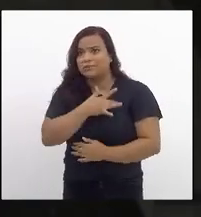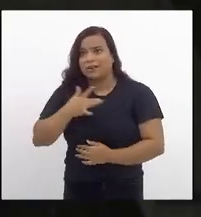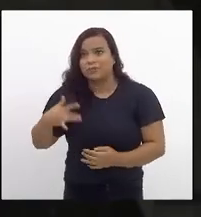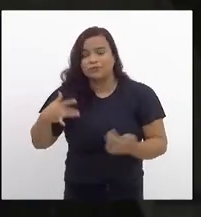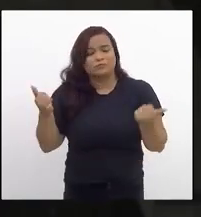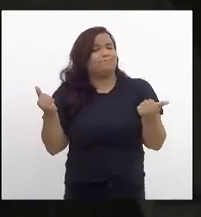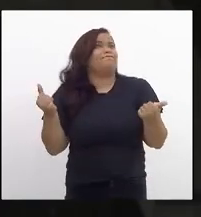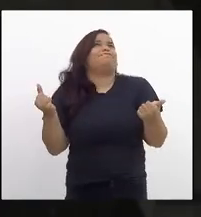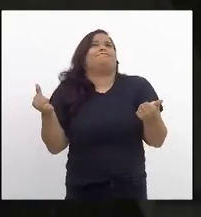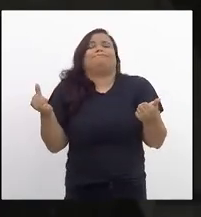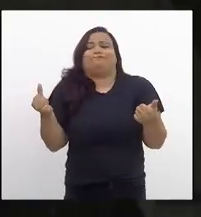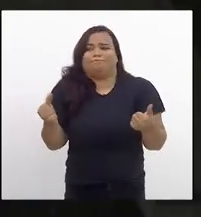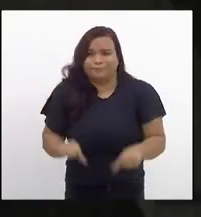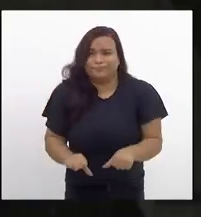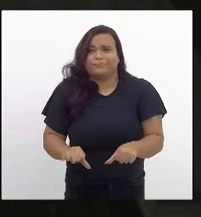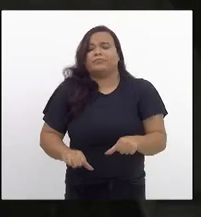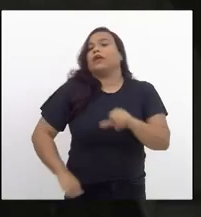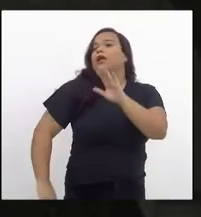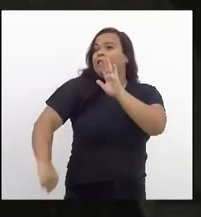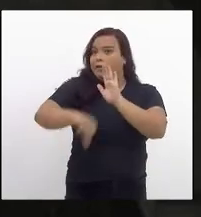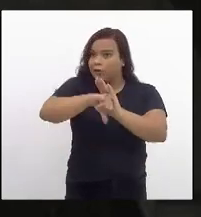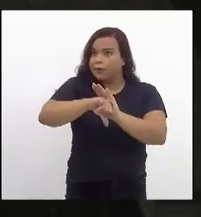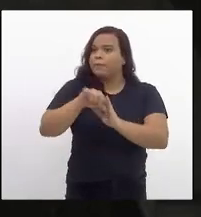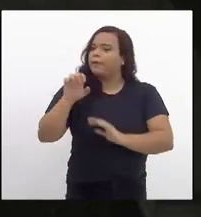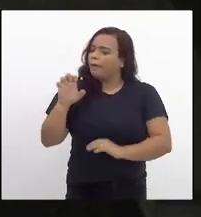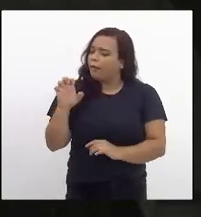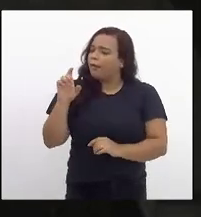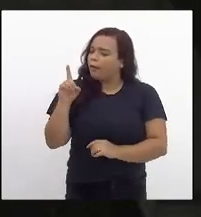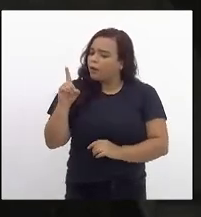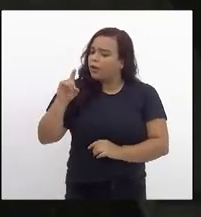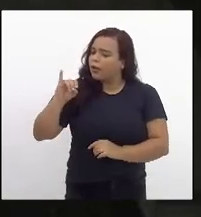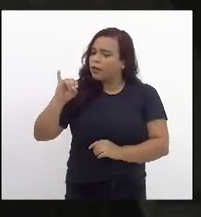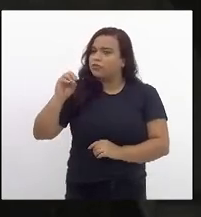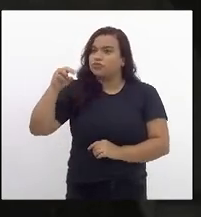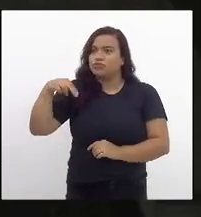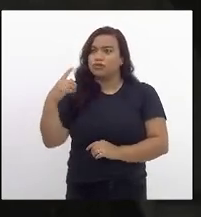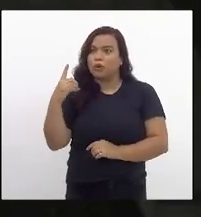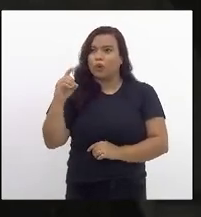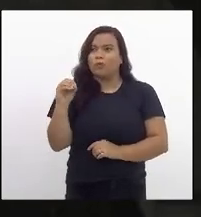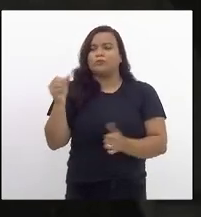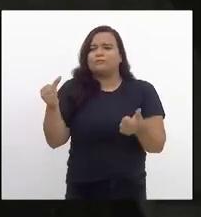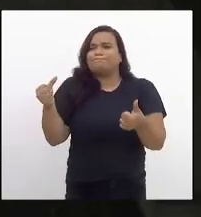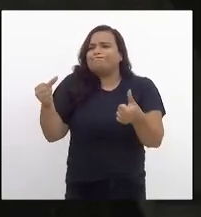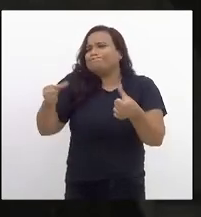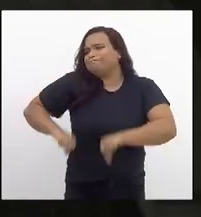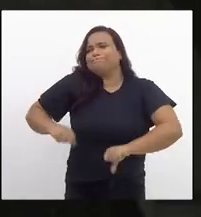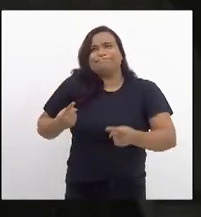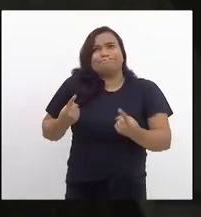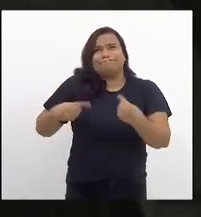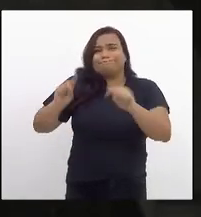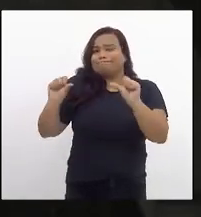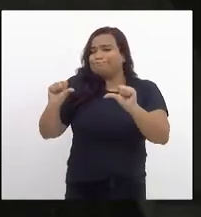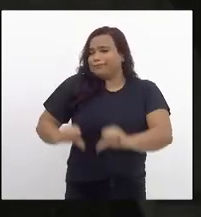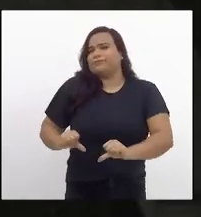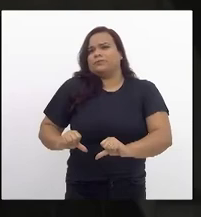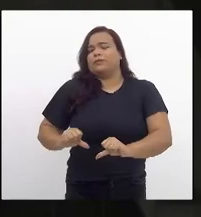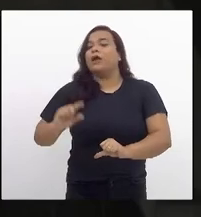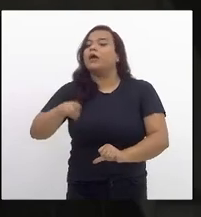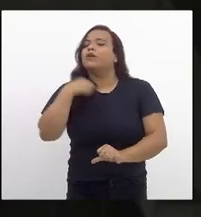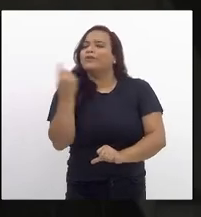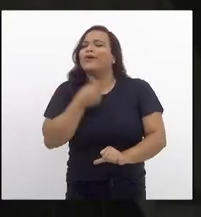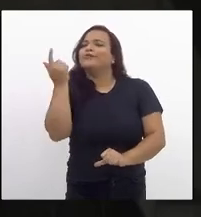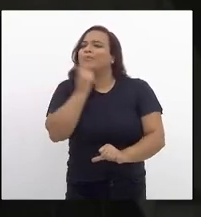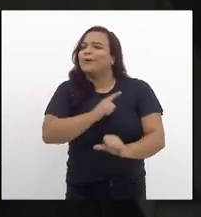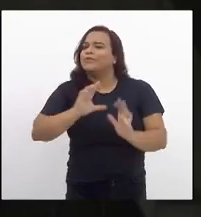crime hediondo nós conseguimos aprovar uma Emenda